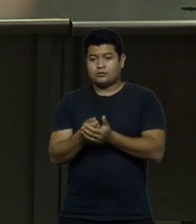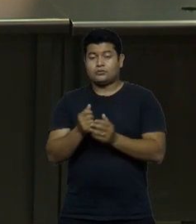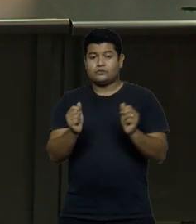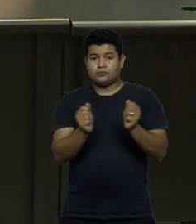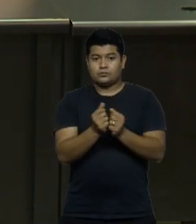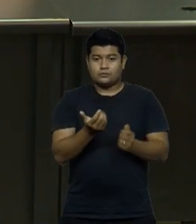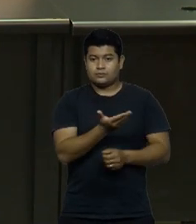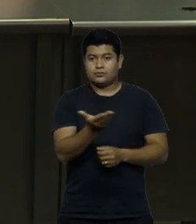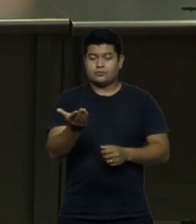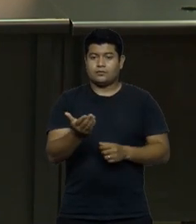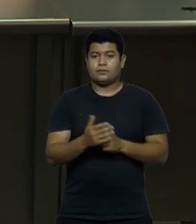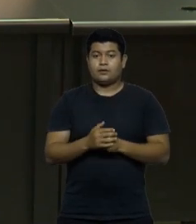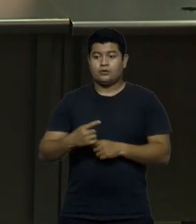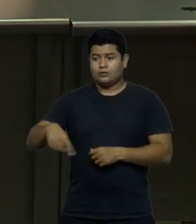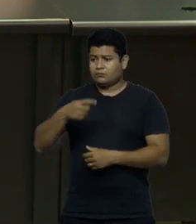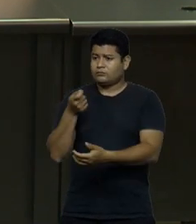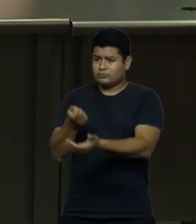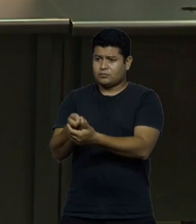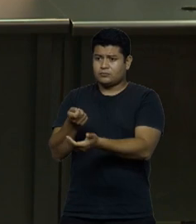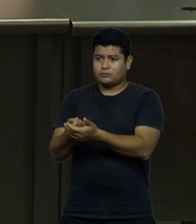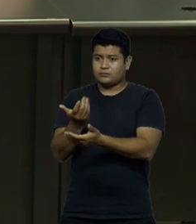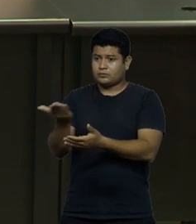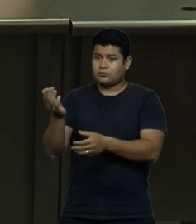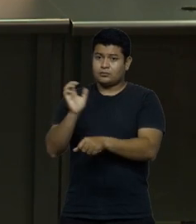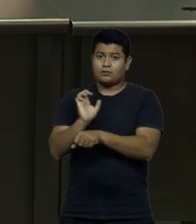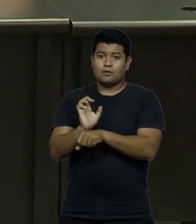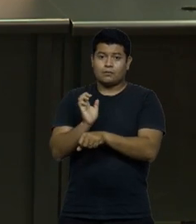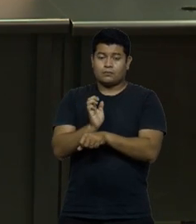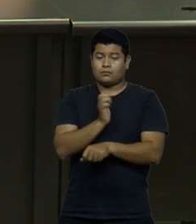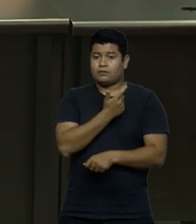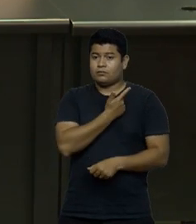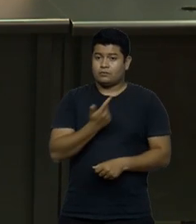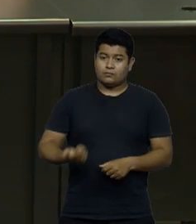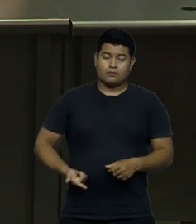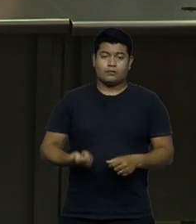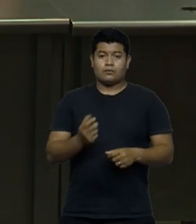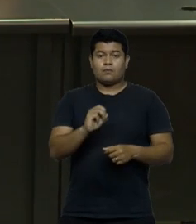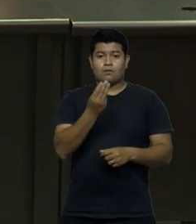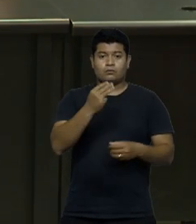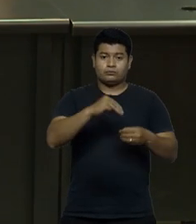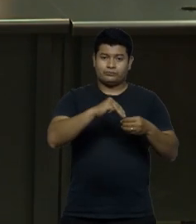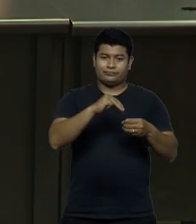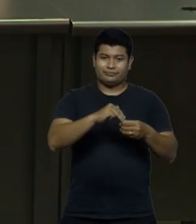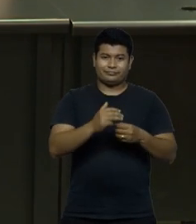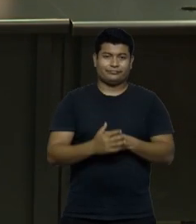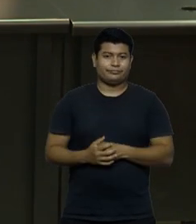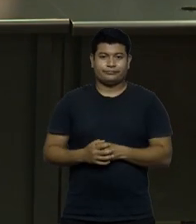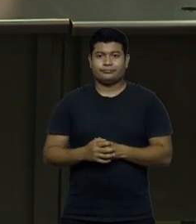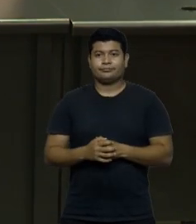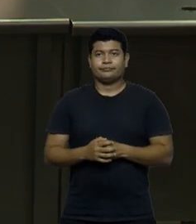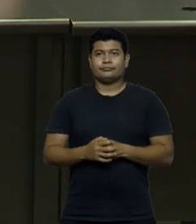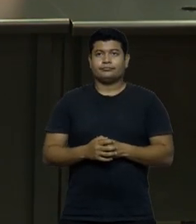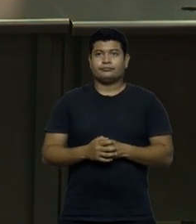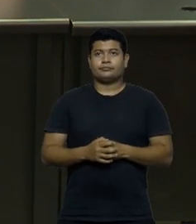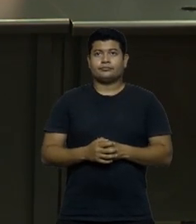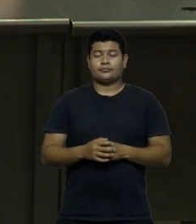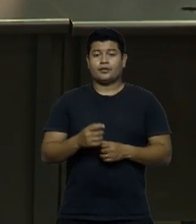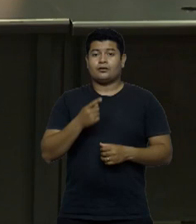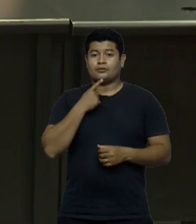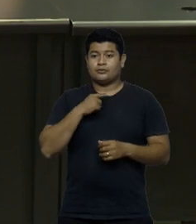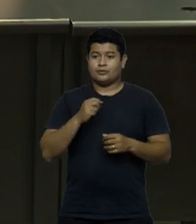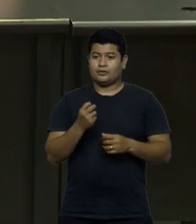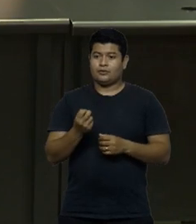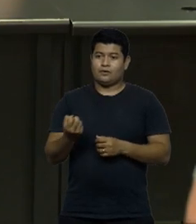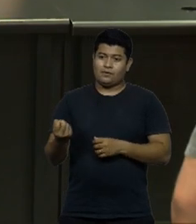seja do estado seja dos municípios que a gente sabe que também enfrentam dificuldades obrigada a pessoal então eu desejo uma boa viagem para